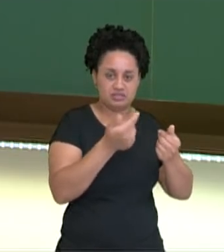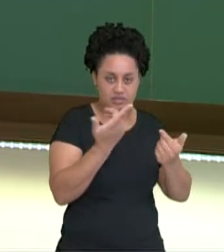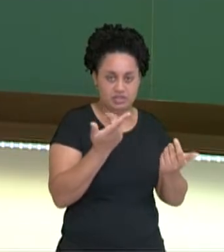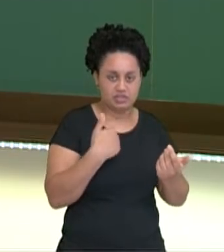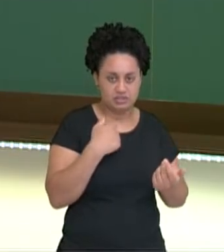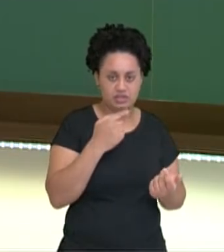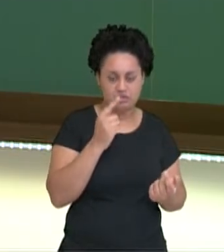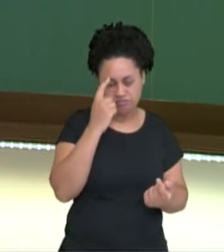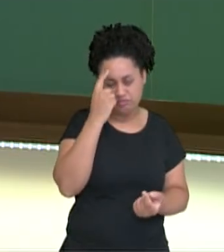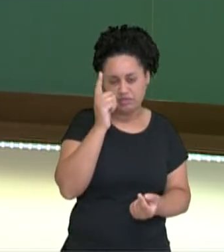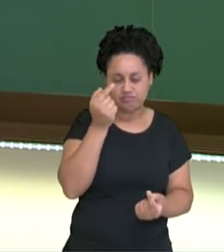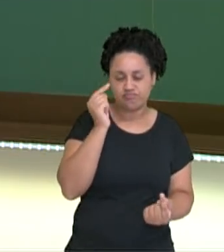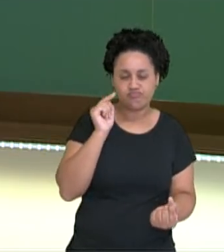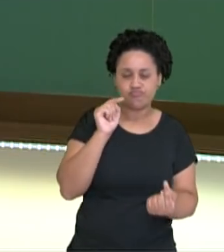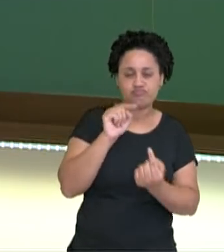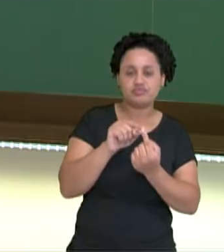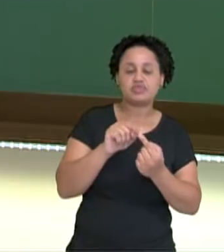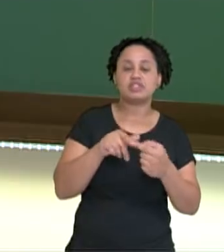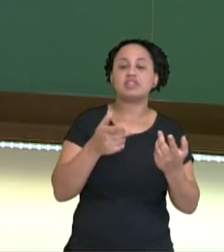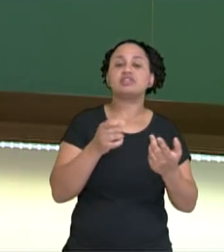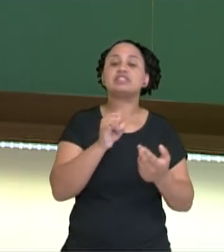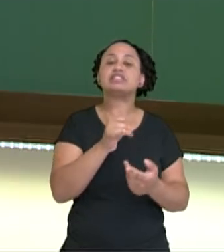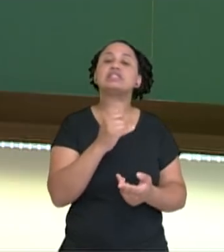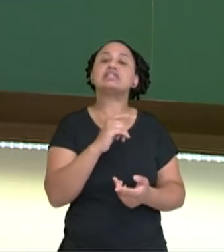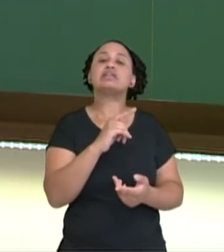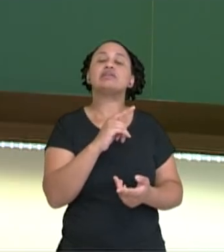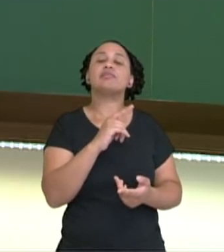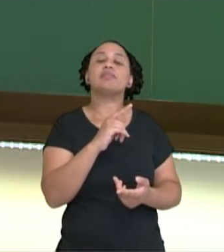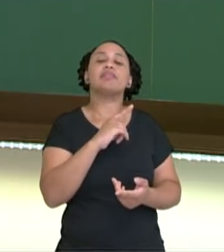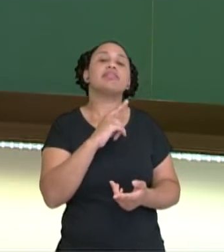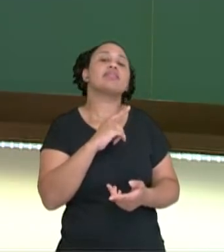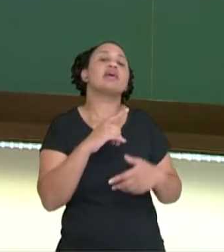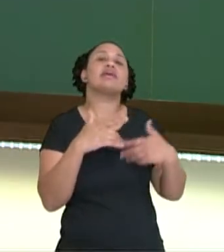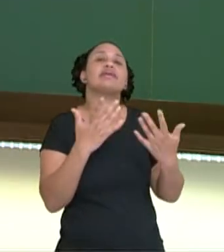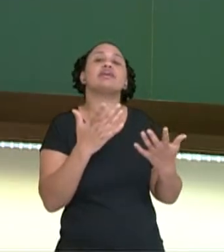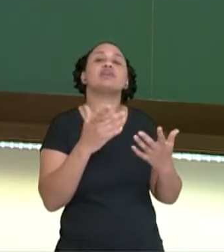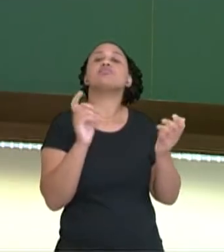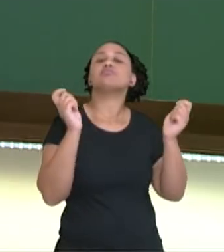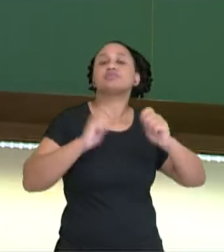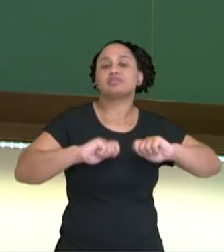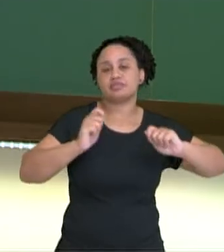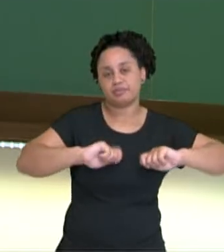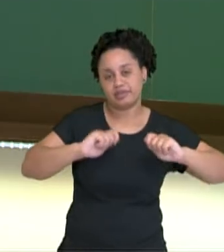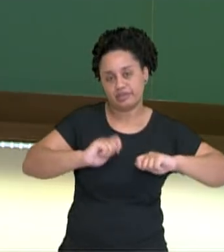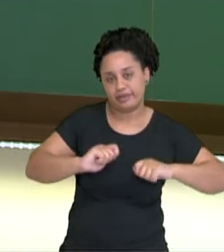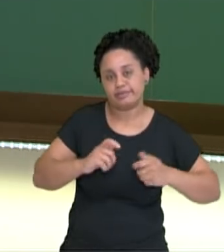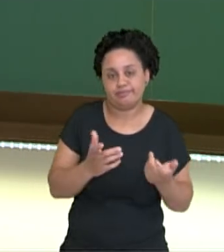Né? Então, quando se pega uma pessoa com renome, quando se tem aí essa possibilidade